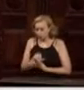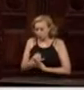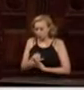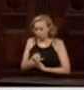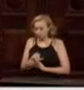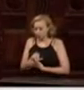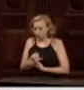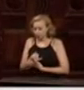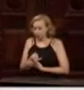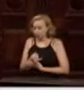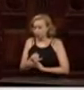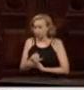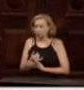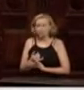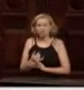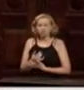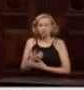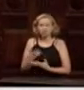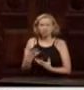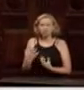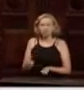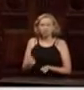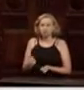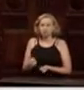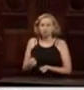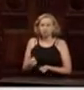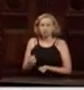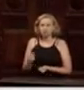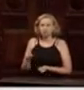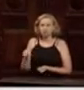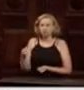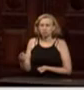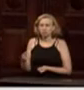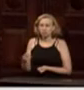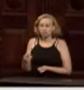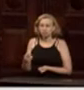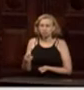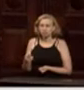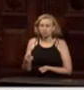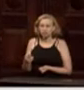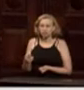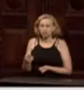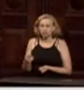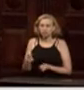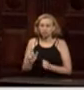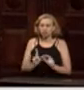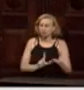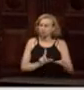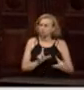recebemos à época uma saraivada de ataques. A imprensa da época,